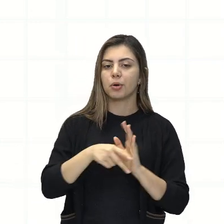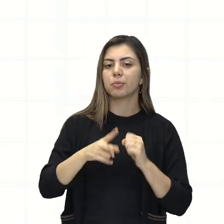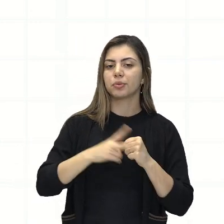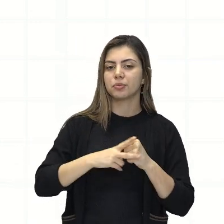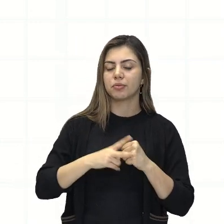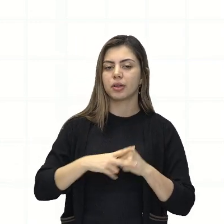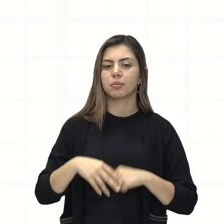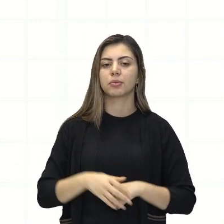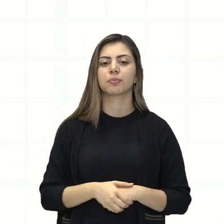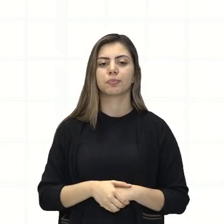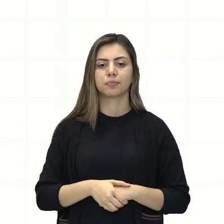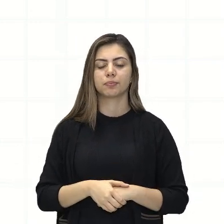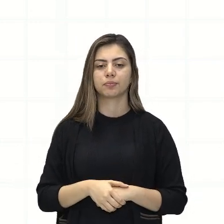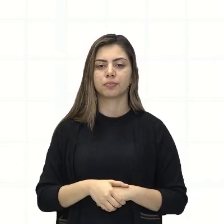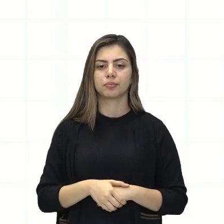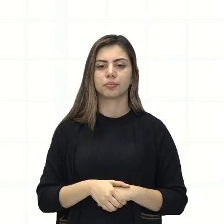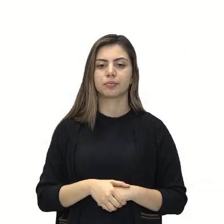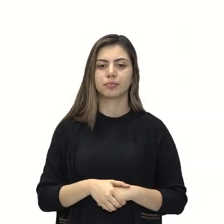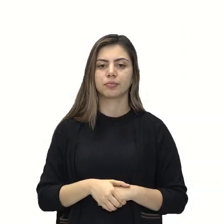Vamos lá?